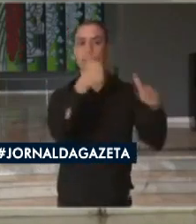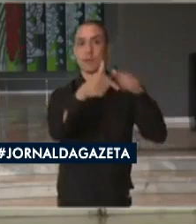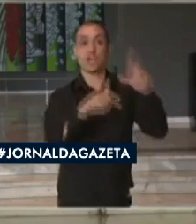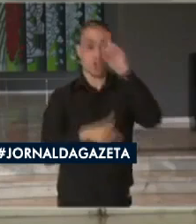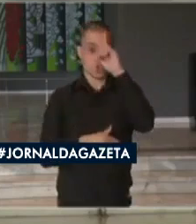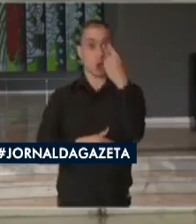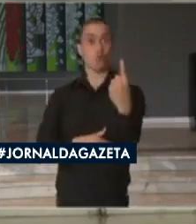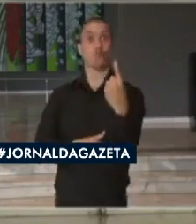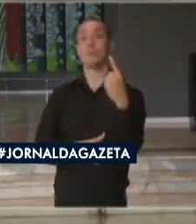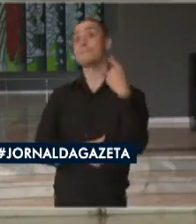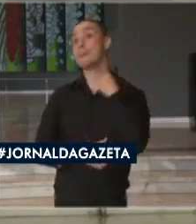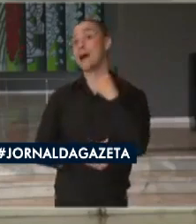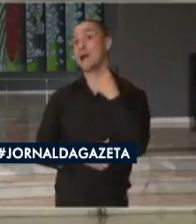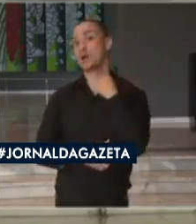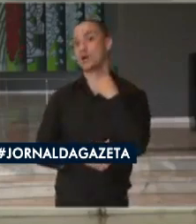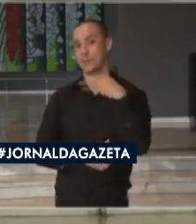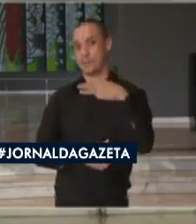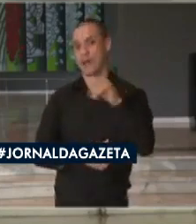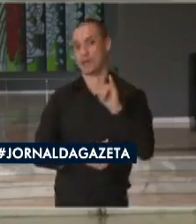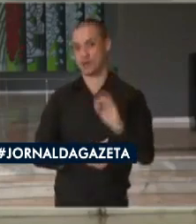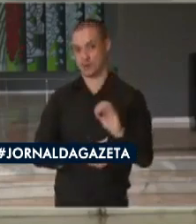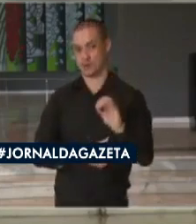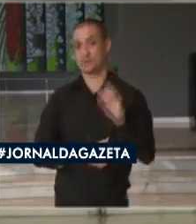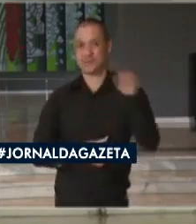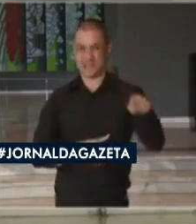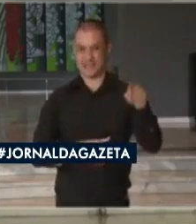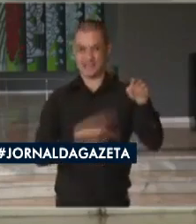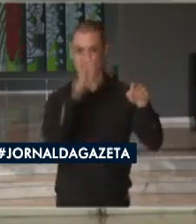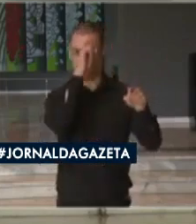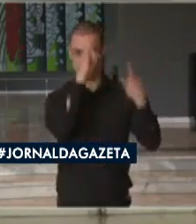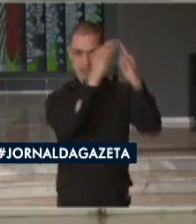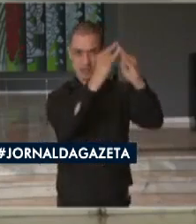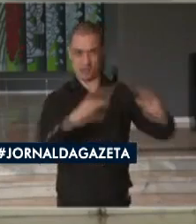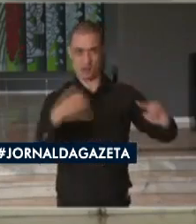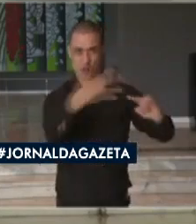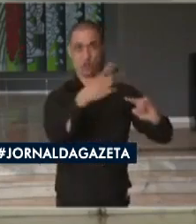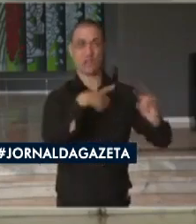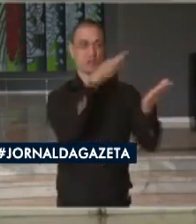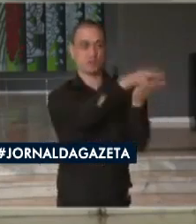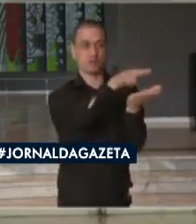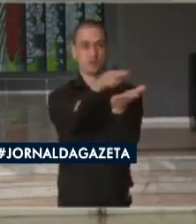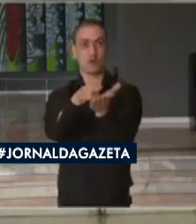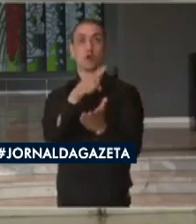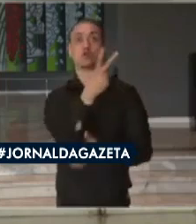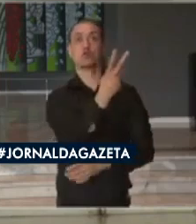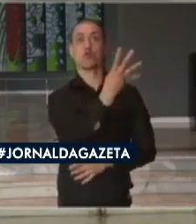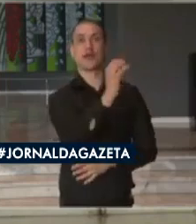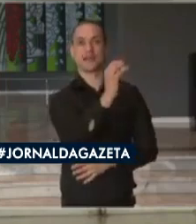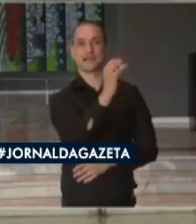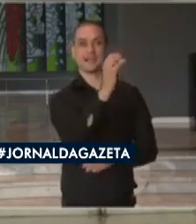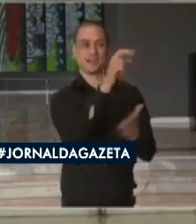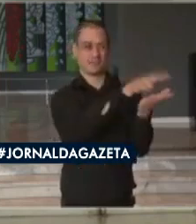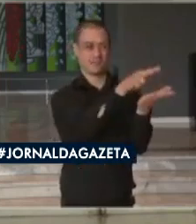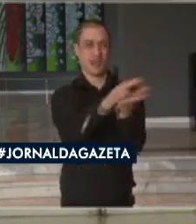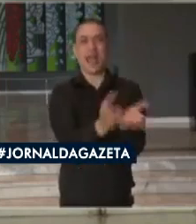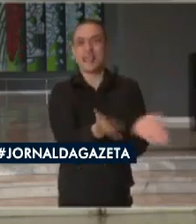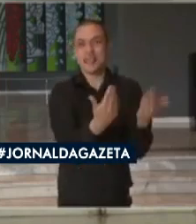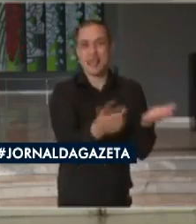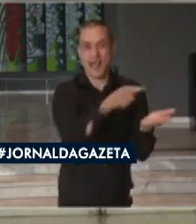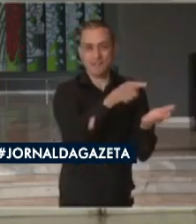de maio este novo hospital de campanha terá 240 leite de baixa complexidade